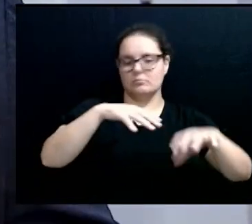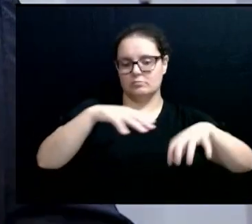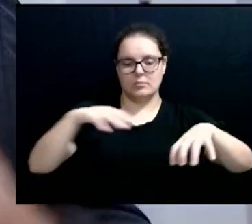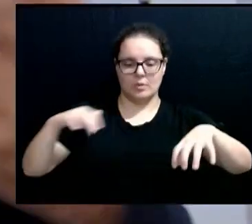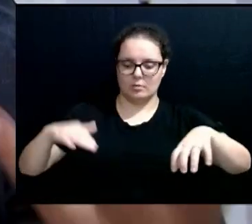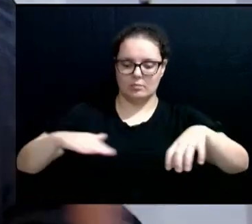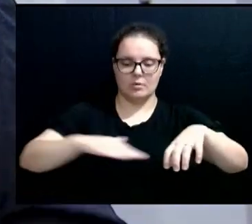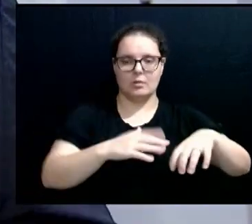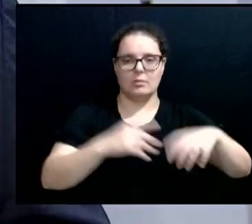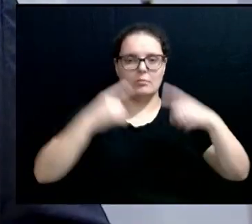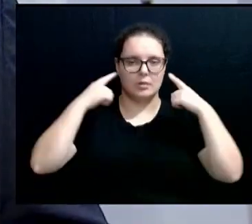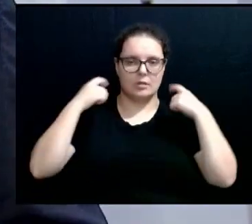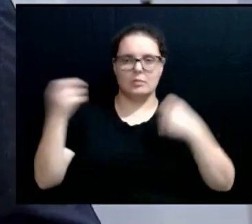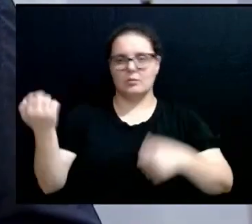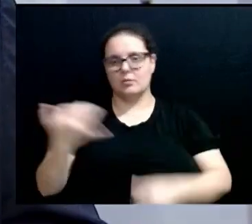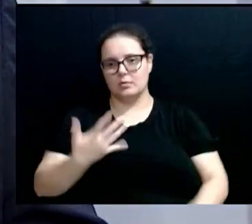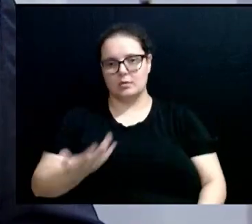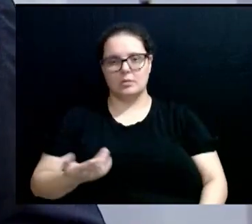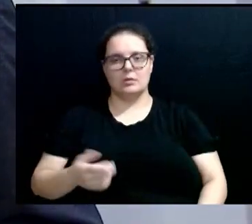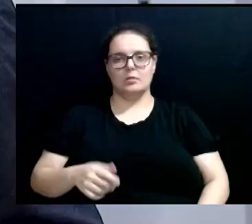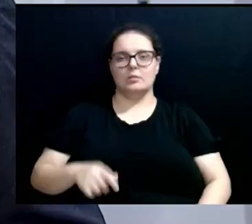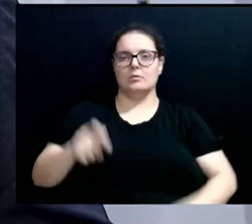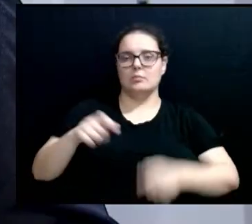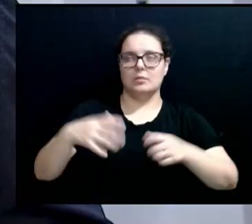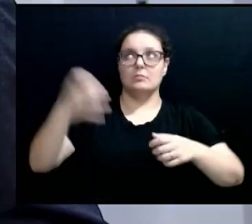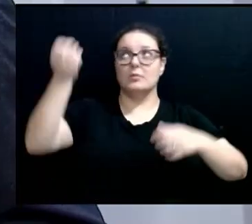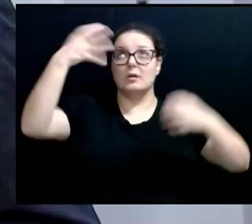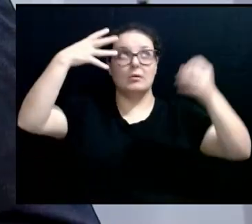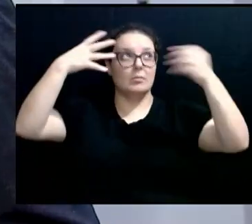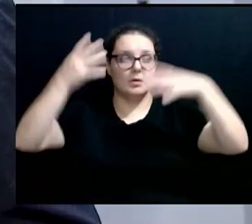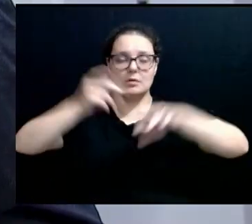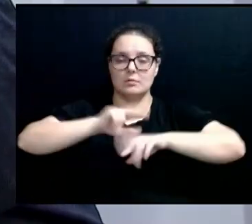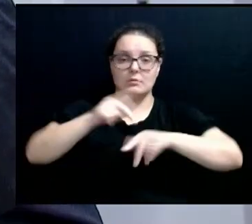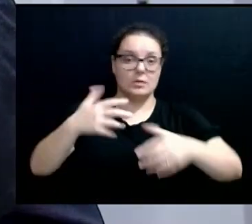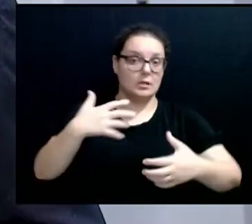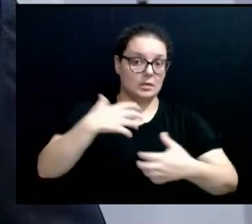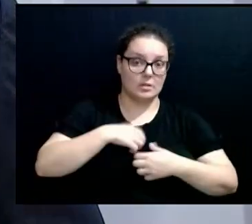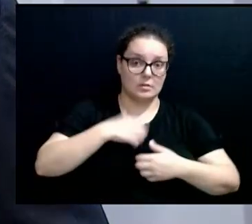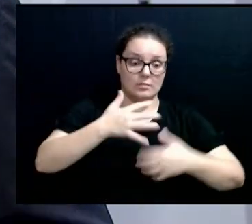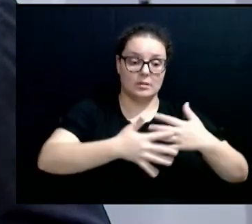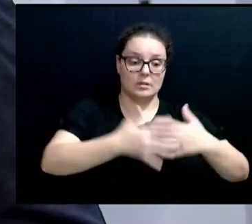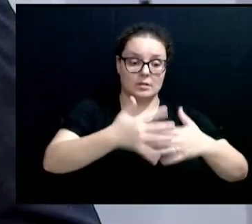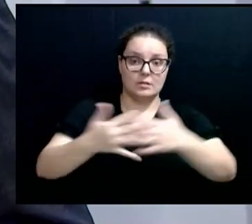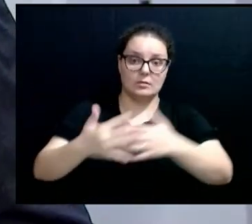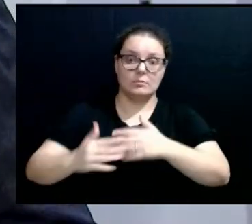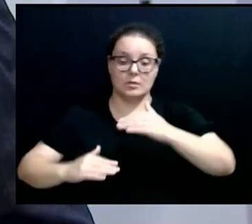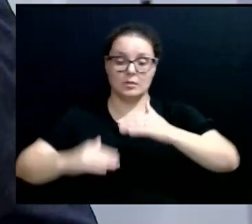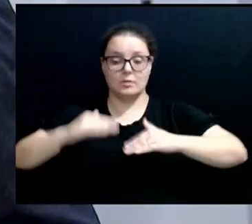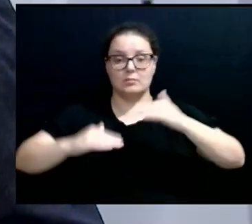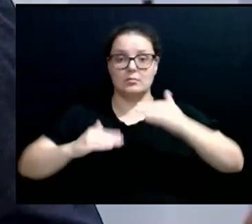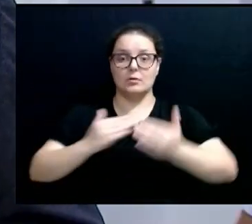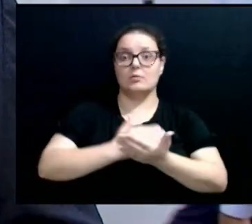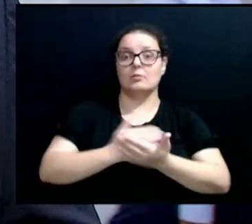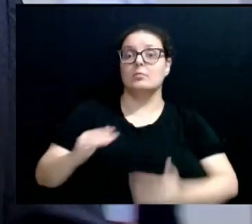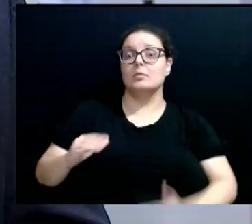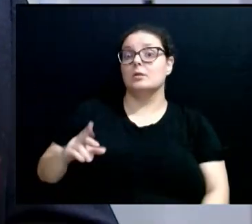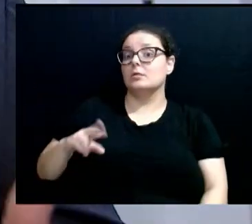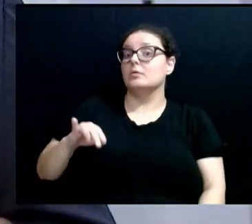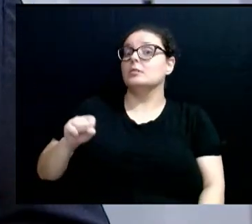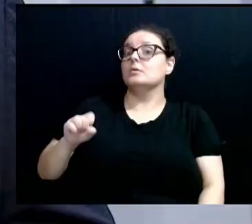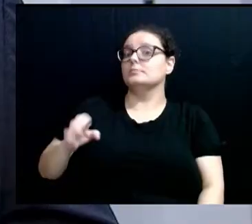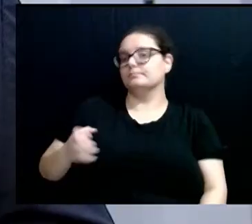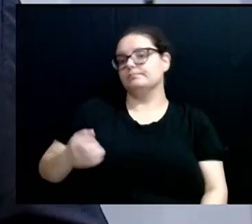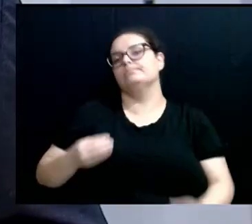de pessoas, luminosidade, enfim, são várias as condições que instabilizam essas pessoas e com isso prejudicam